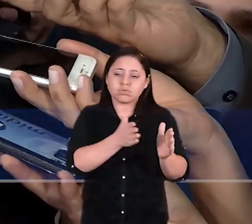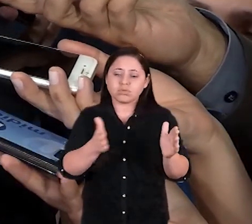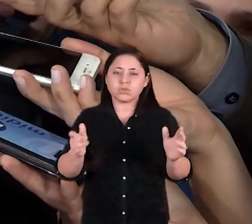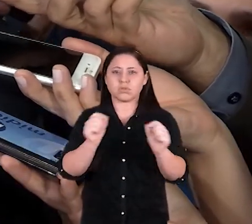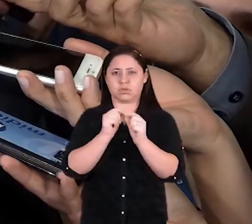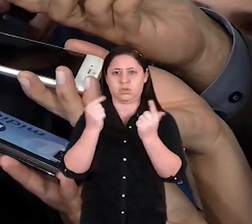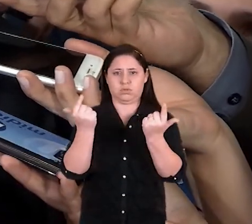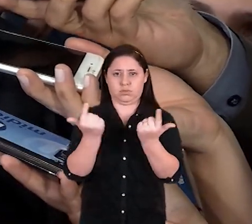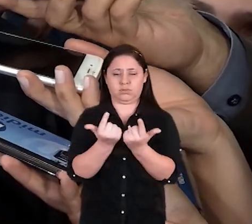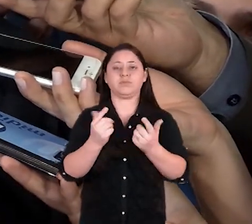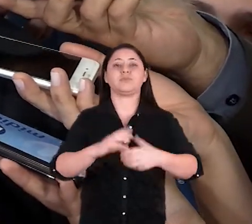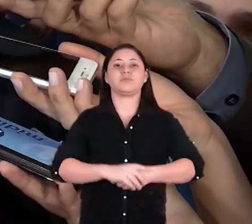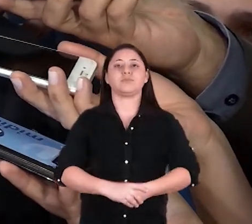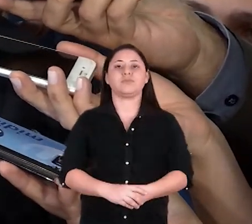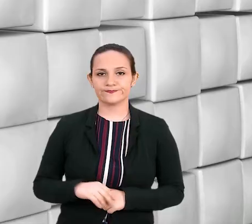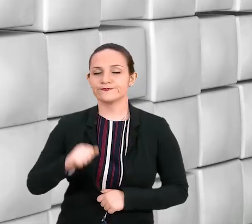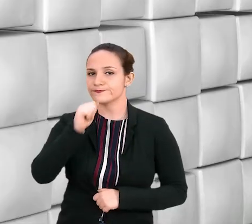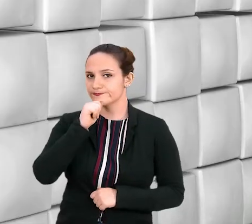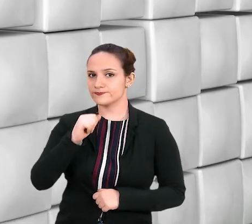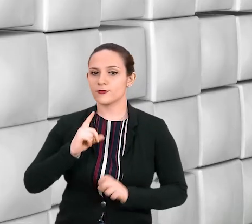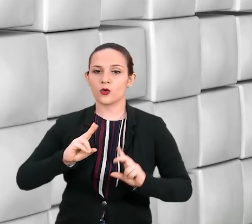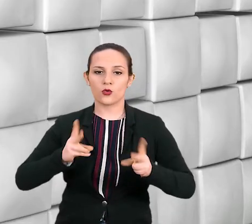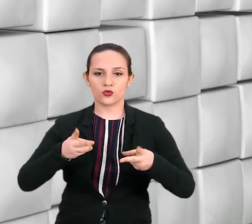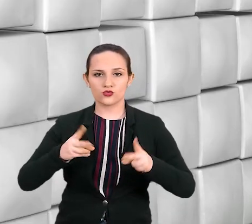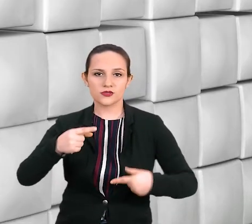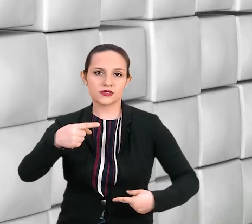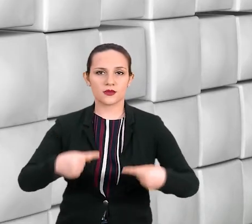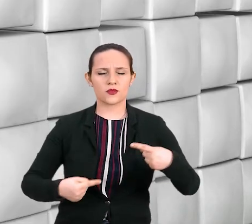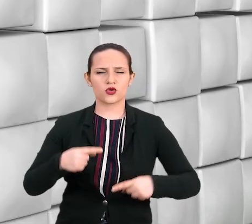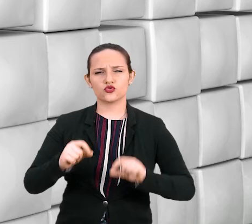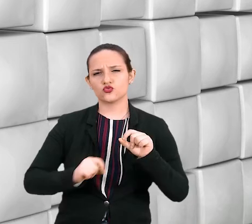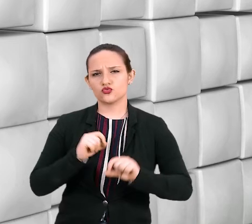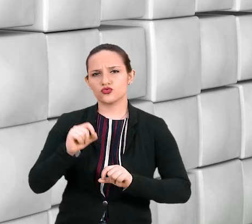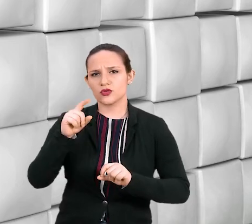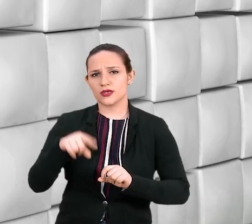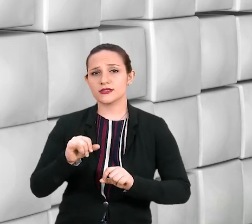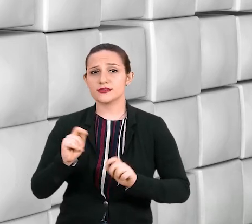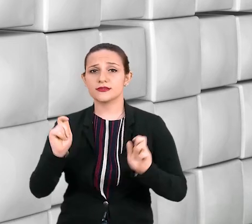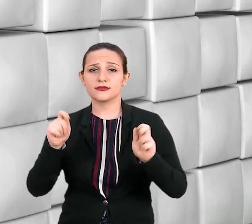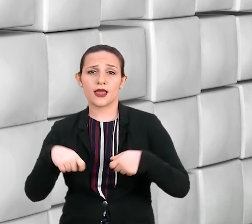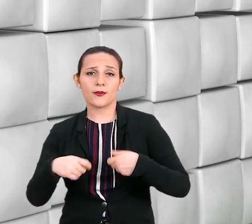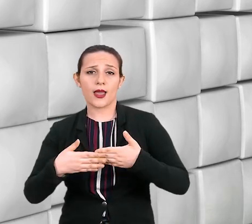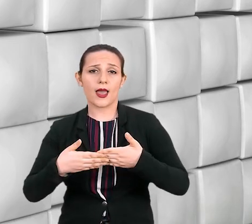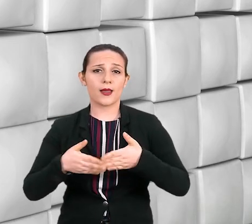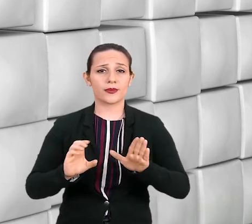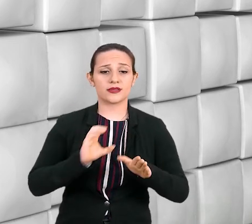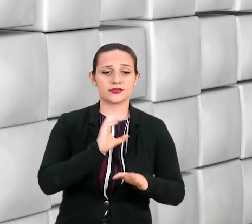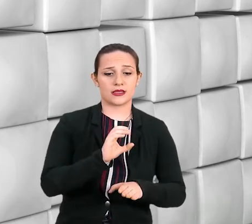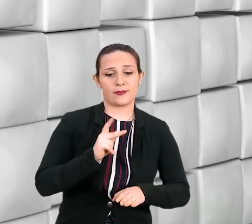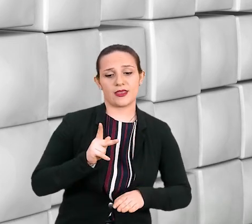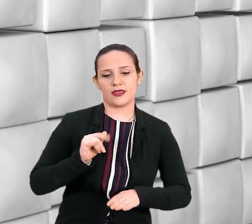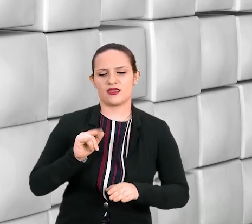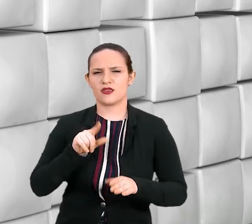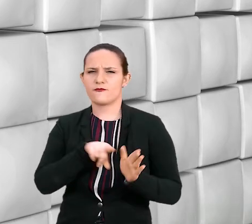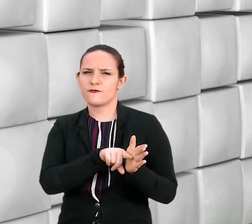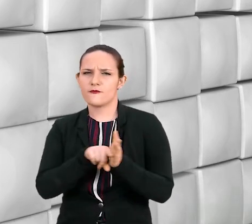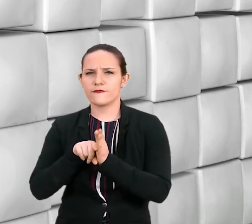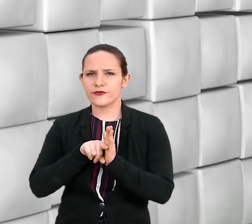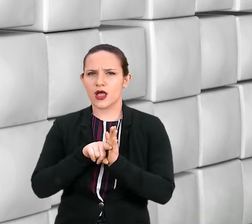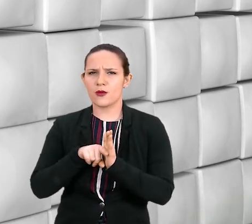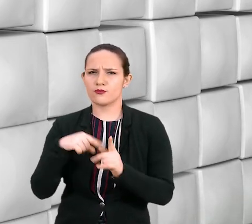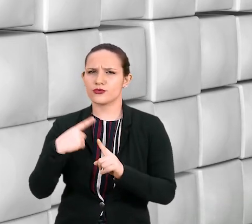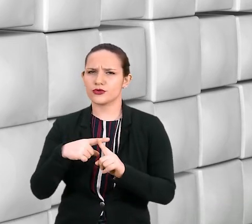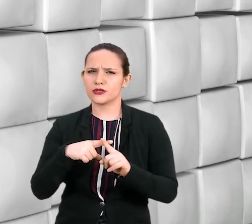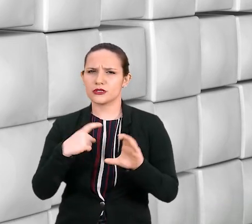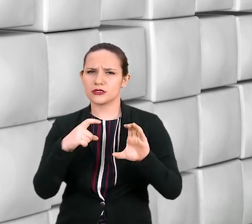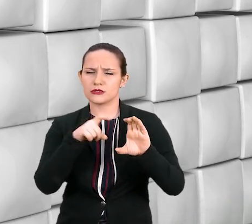normal dentro da casa. Não houve nenhum pedido de urgência. Seguem os debates em torno da possibilidade de instauração de uma CPI